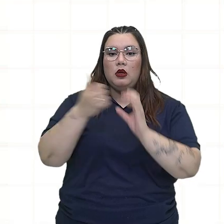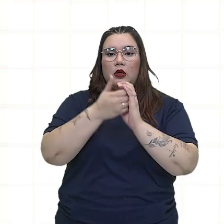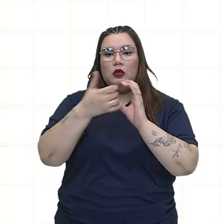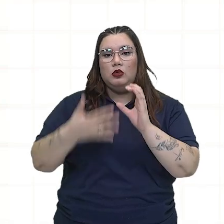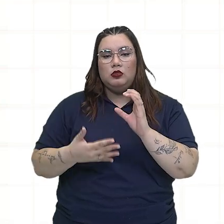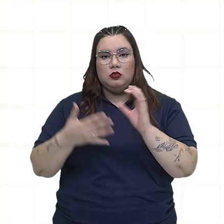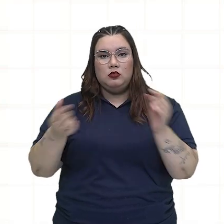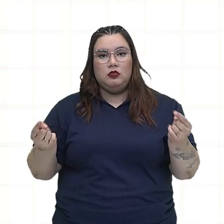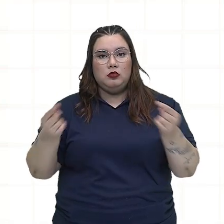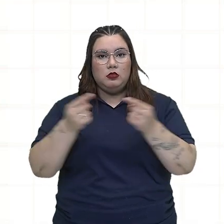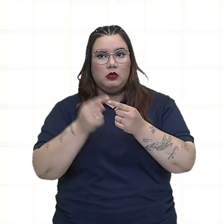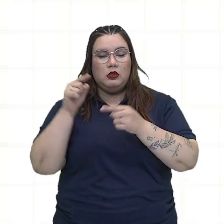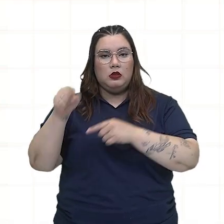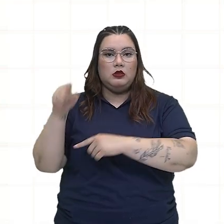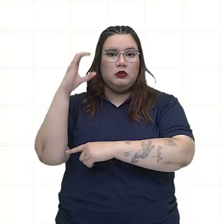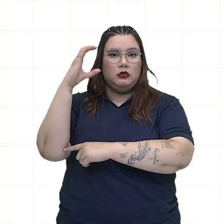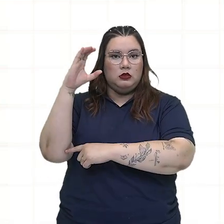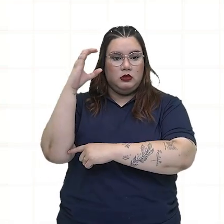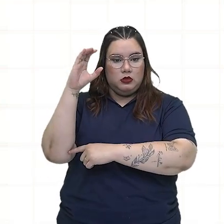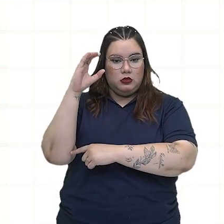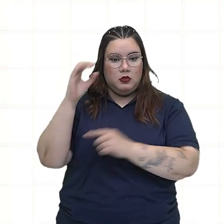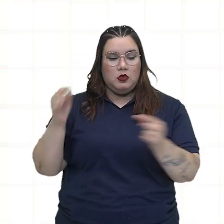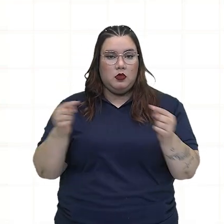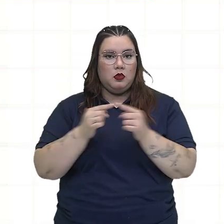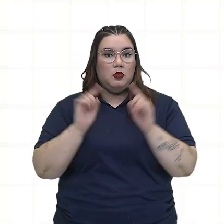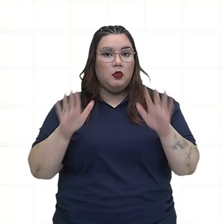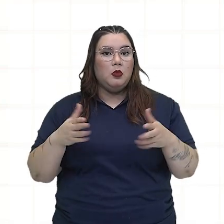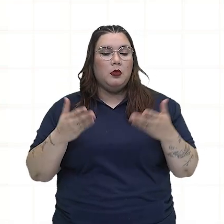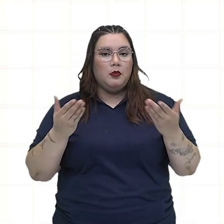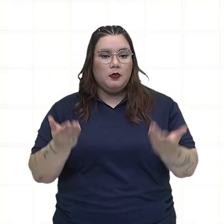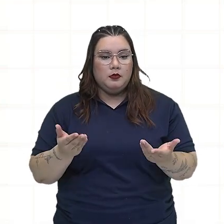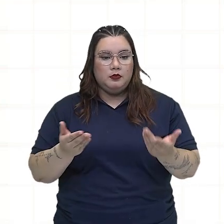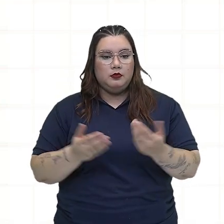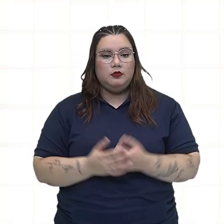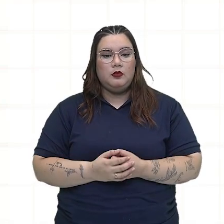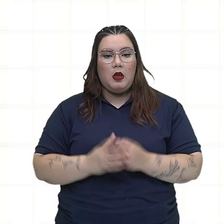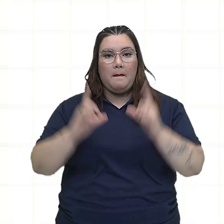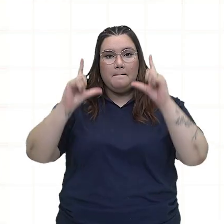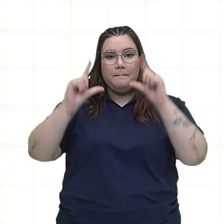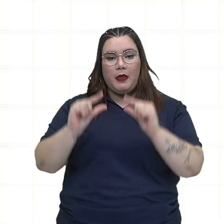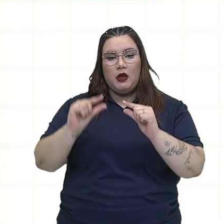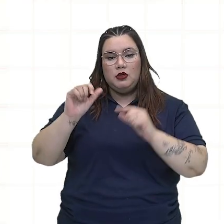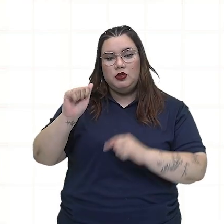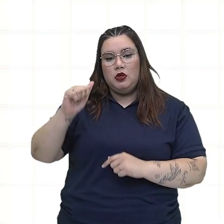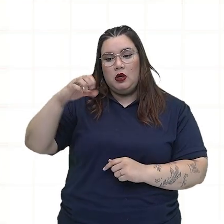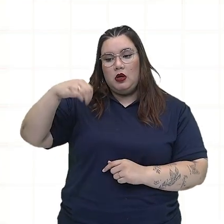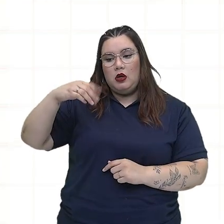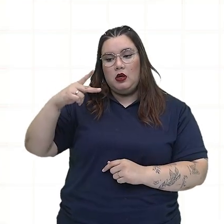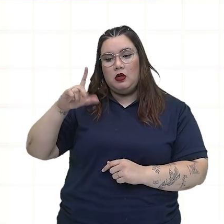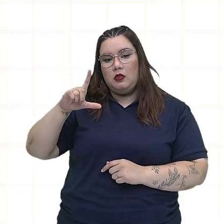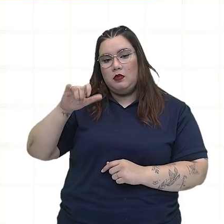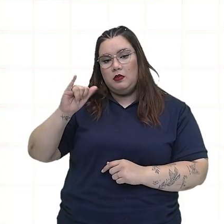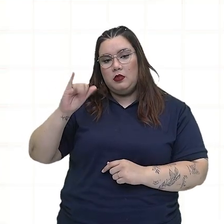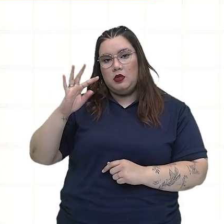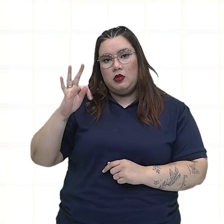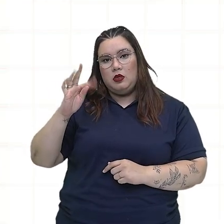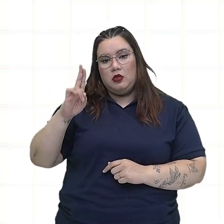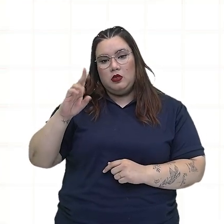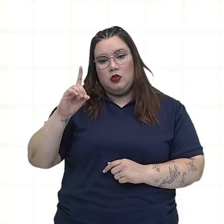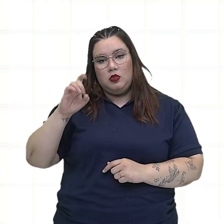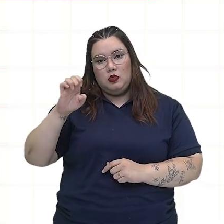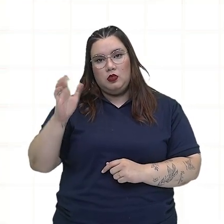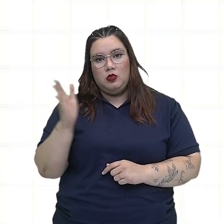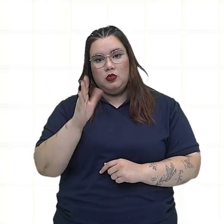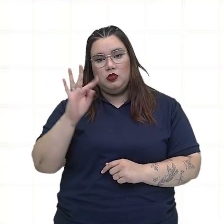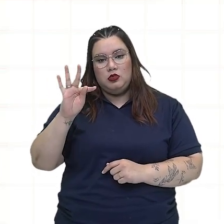outra característica do clima tropical, zona equatorial, é a baixa amplitude térmica, né?